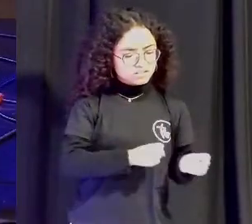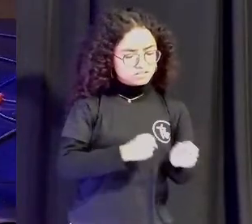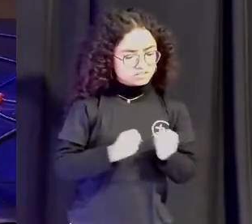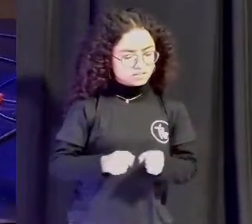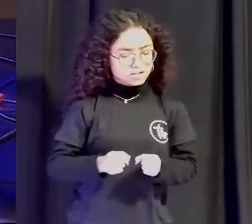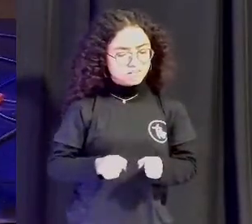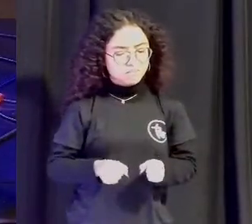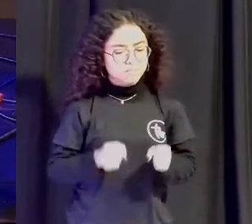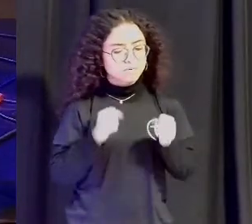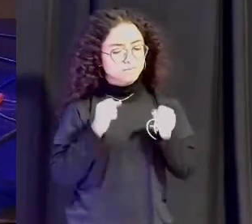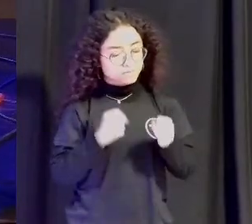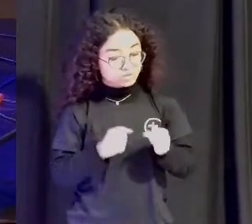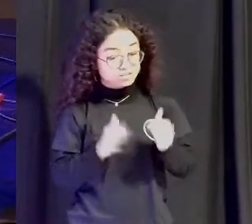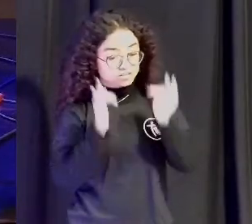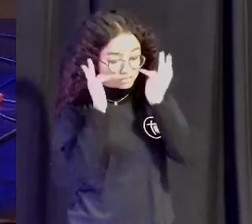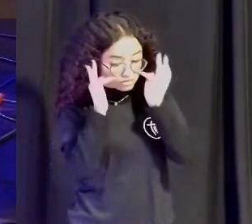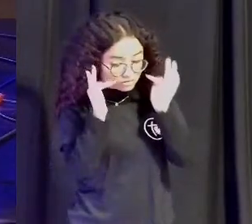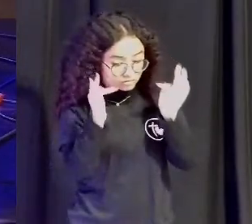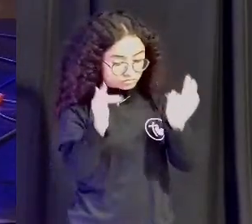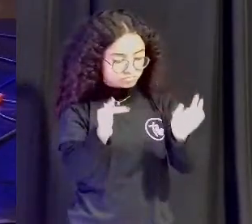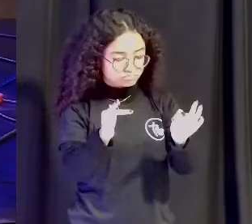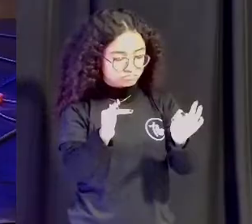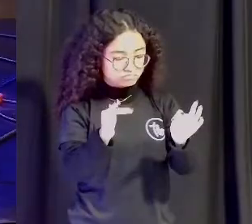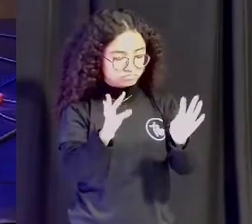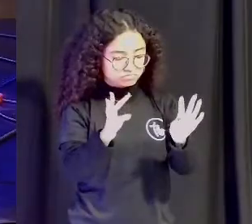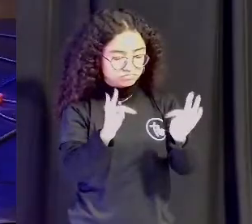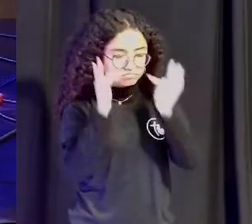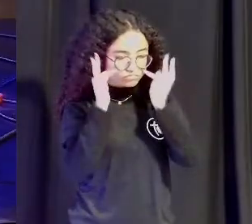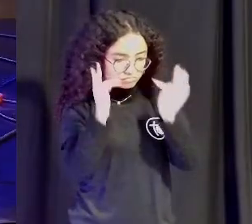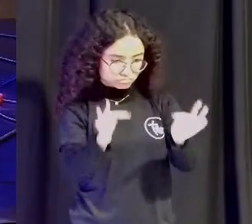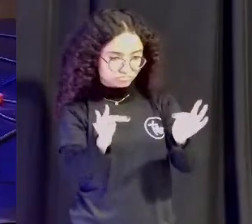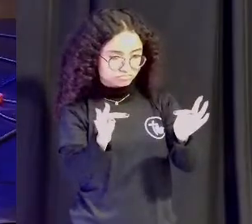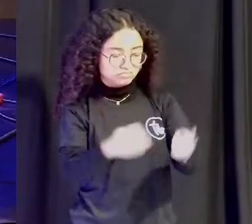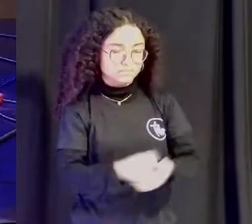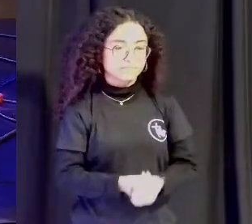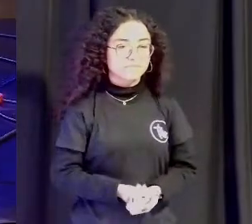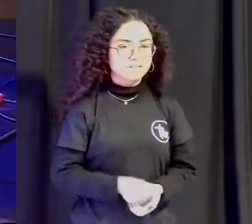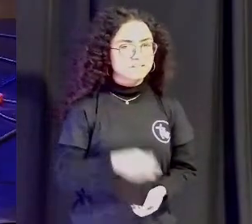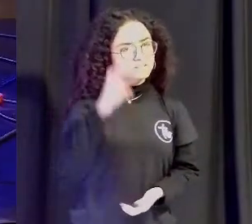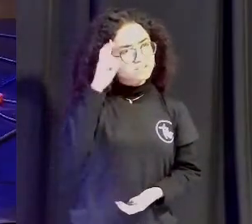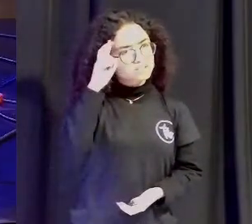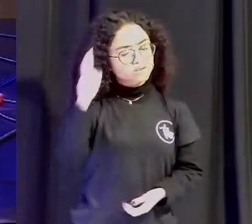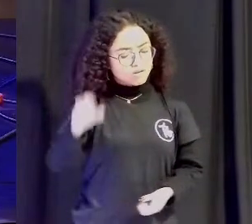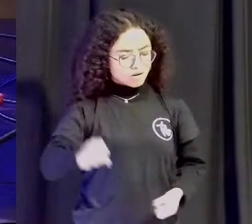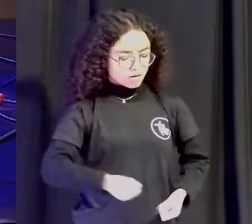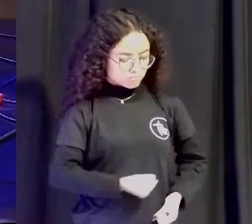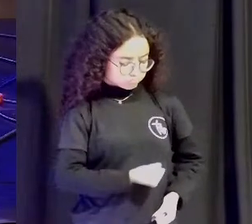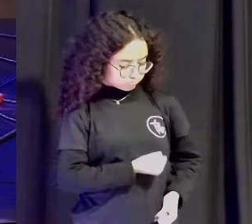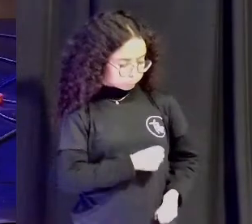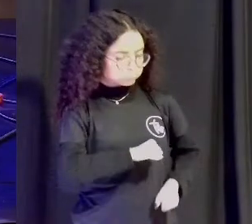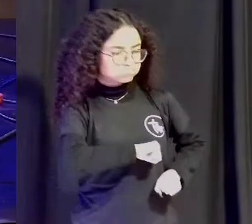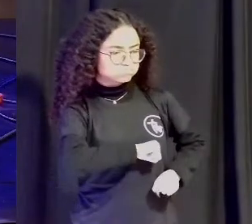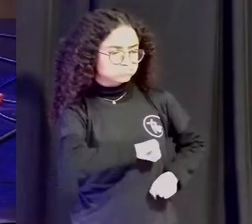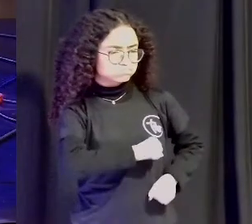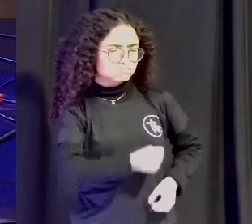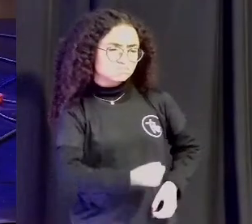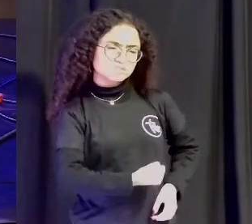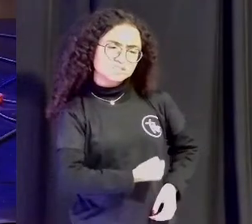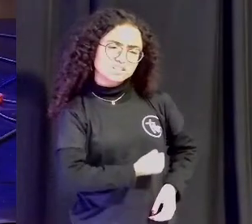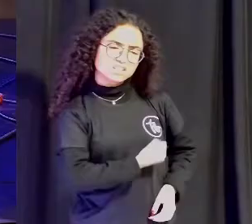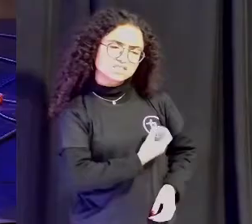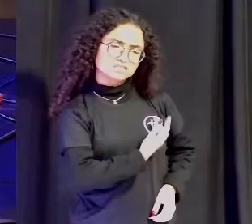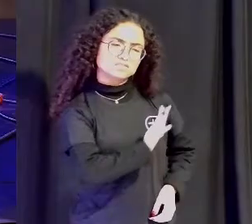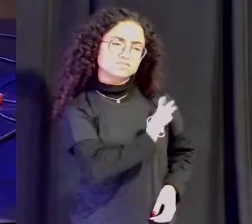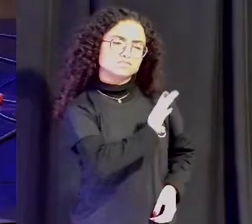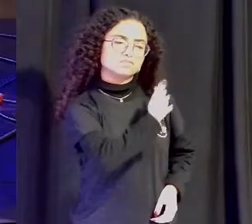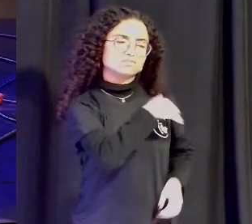renovo de poder para testemunhar. Senhor, enche o coração dos meus irmãos desta